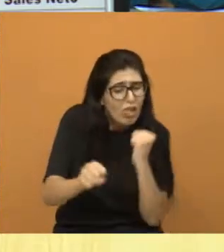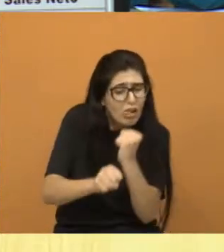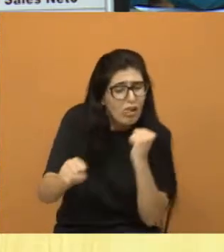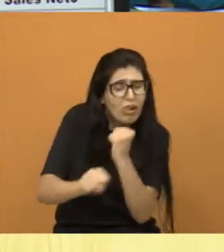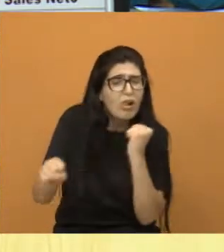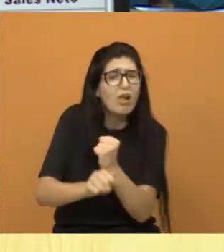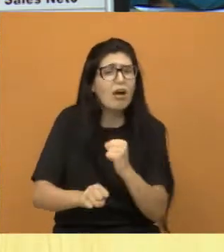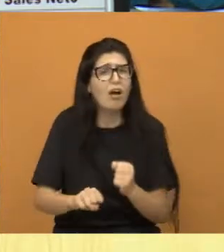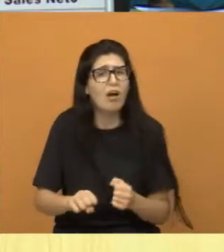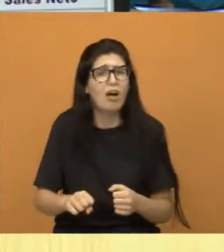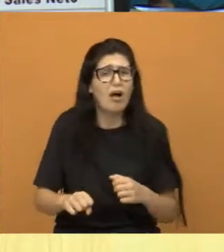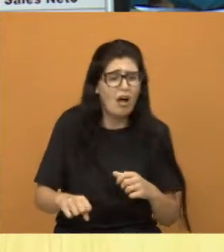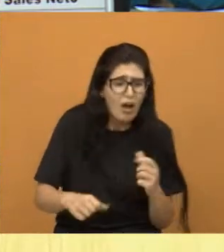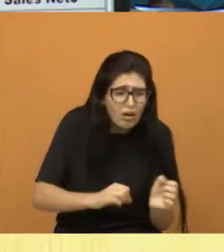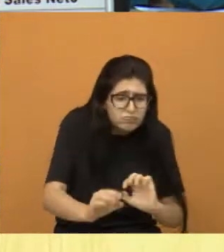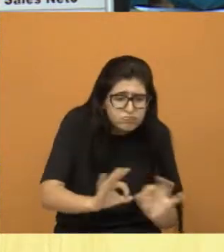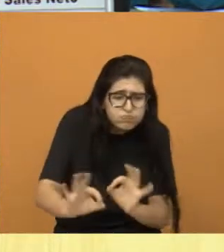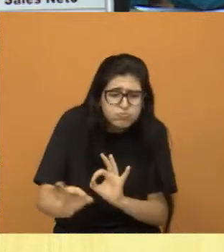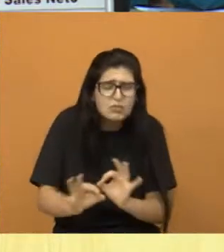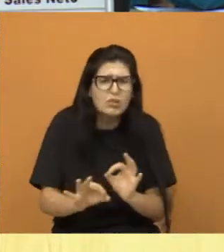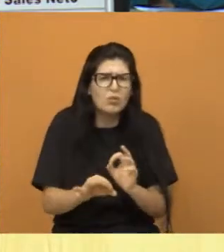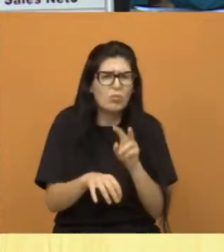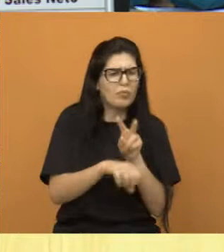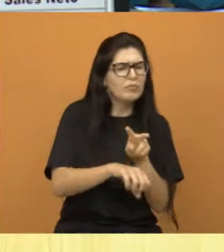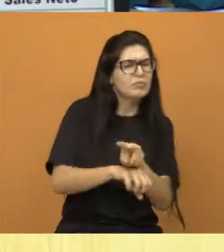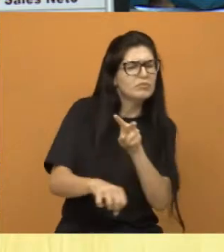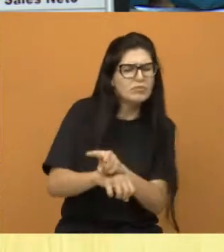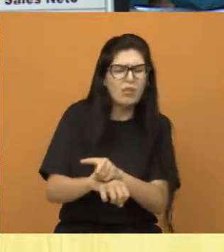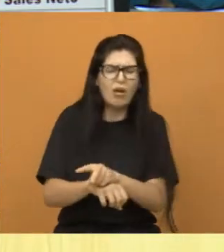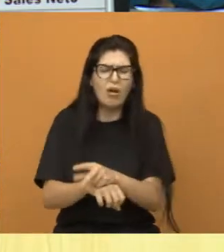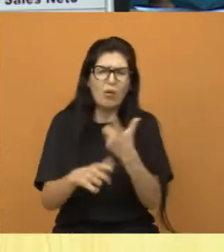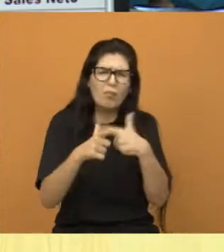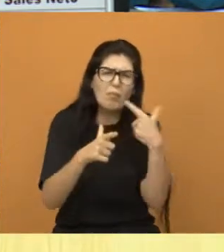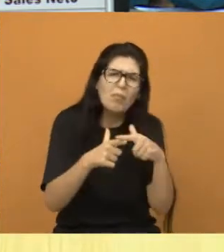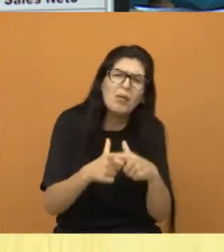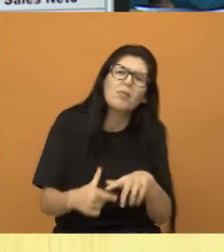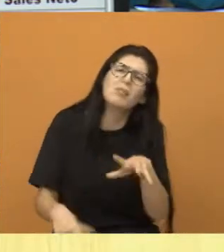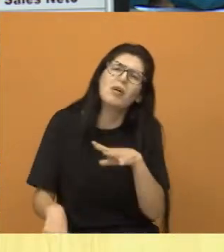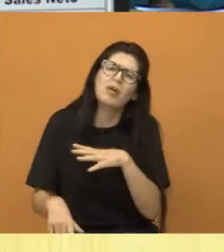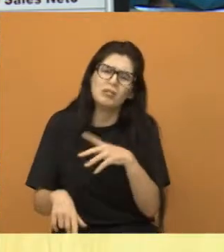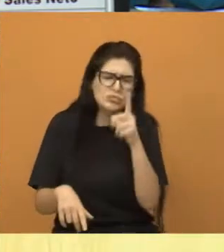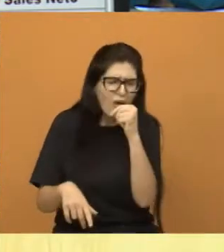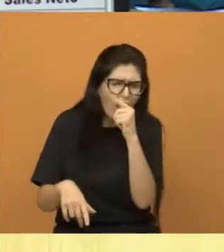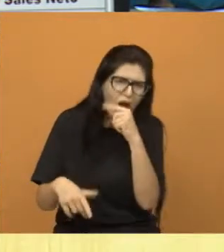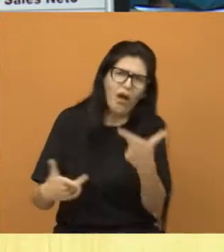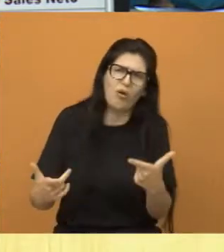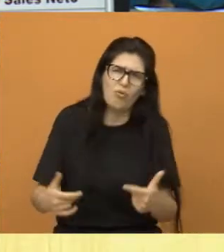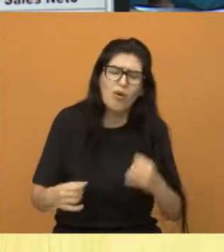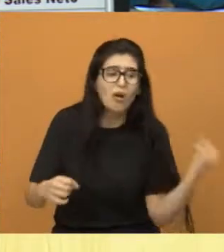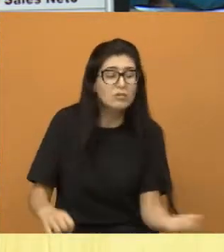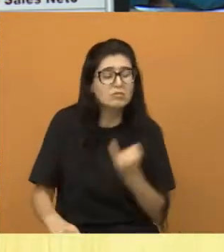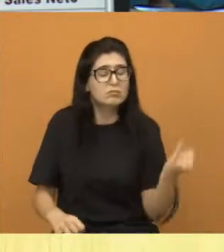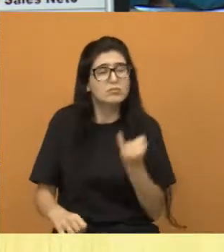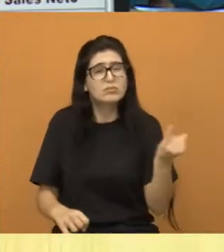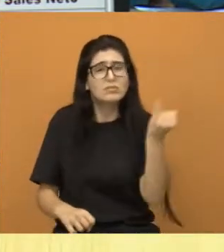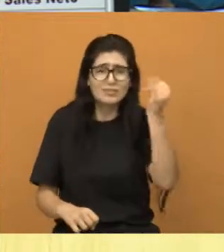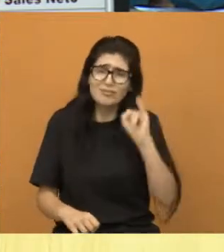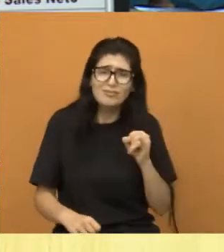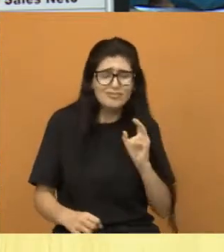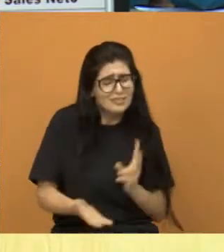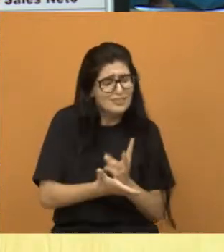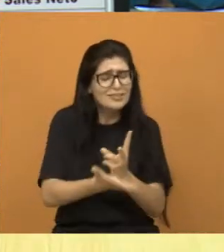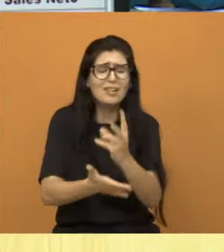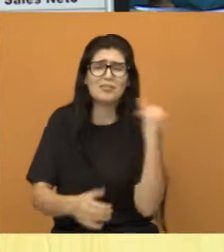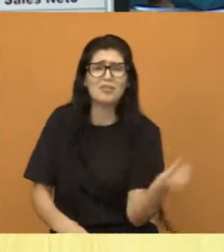deles. Executar e gerenciar serviços que hoje são importantes e sempre serão importantes para a